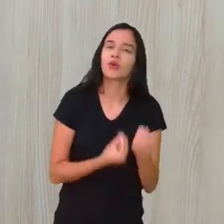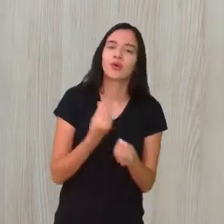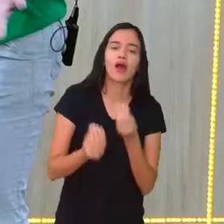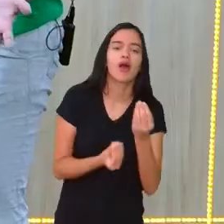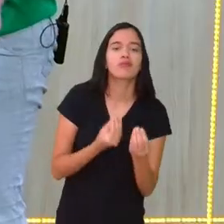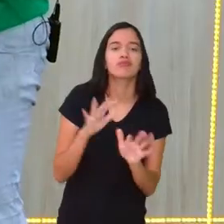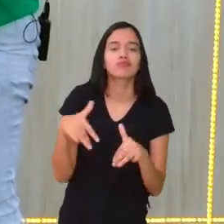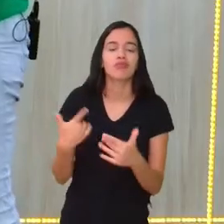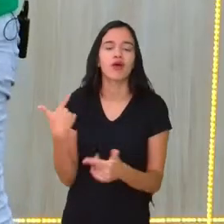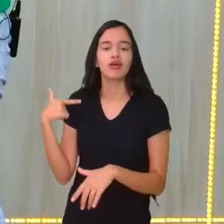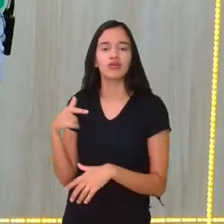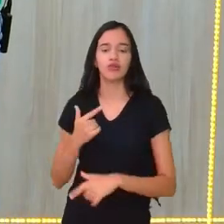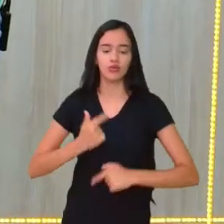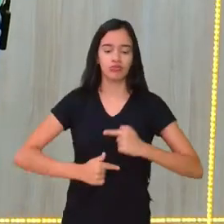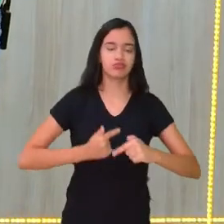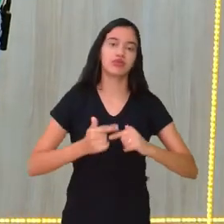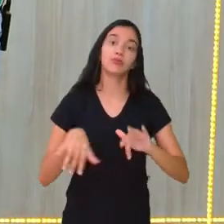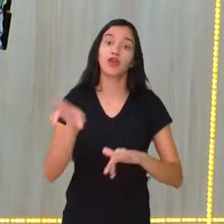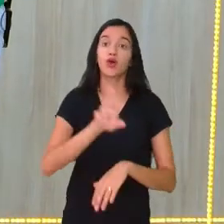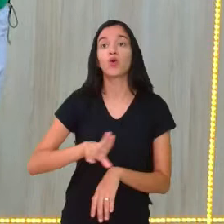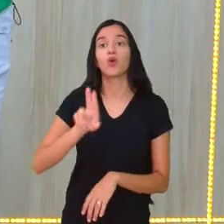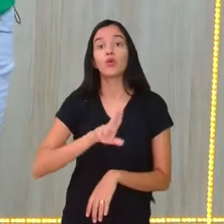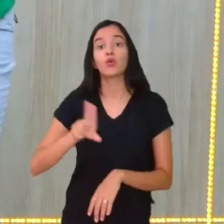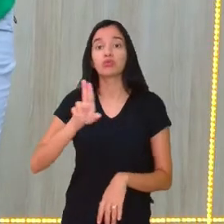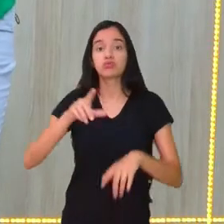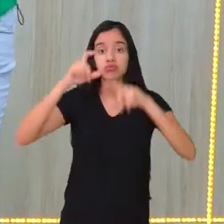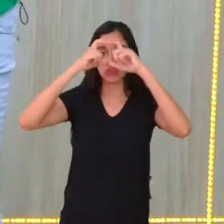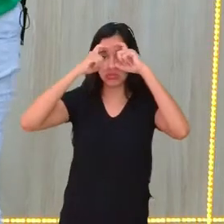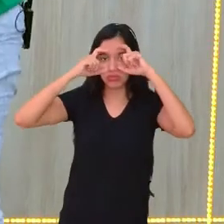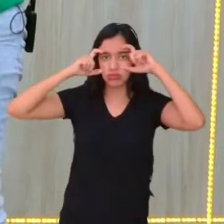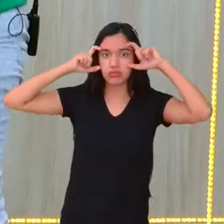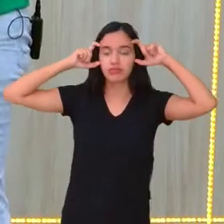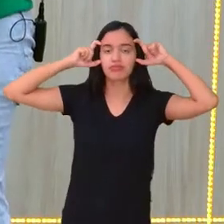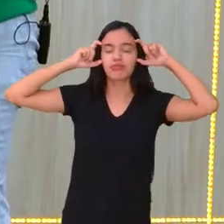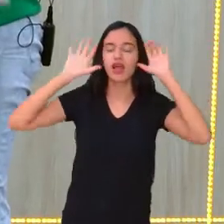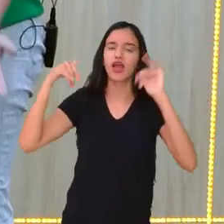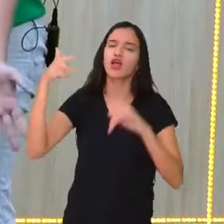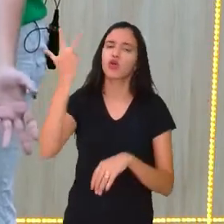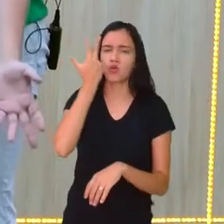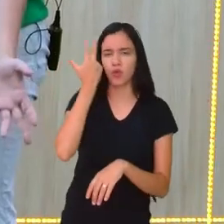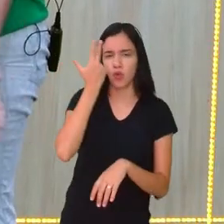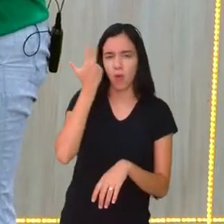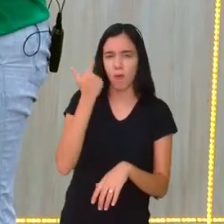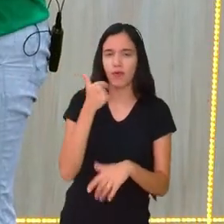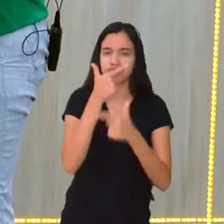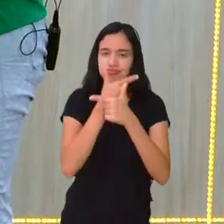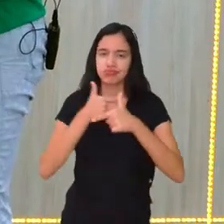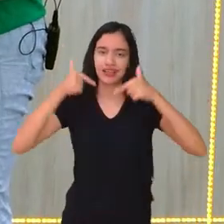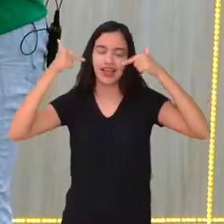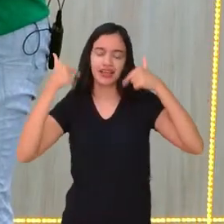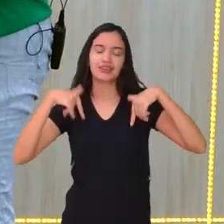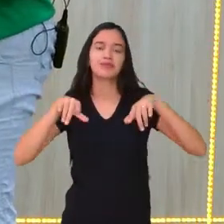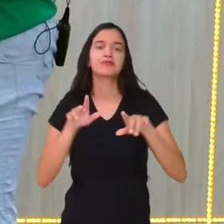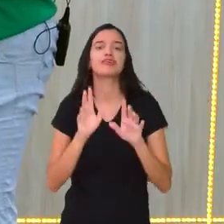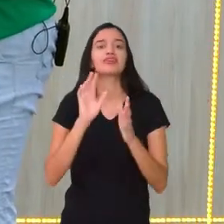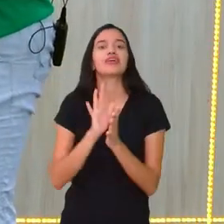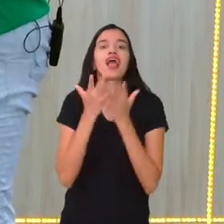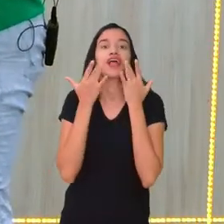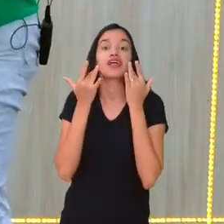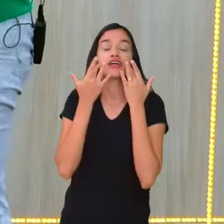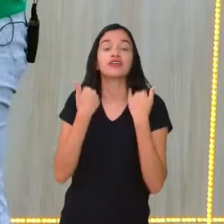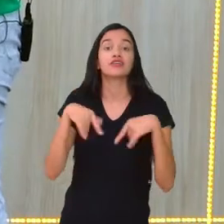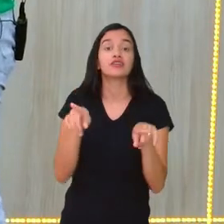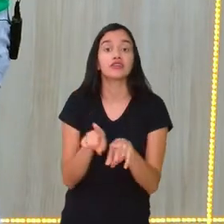que herdava. Exato. Uso de máscaras ou meia máscara, é muito comum na comédia dell'arte. E uma trama